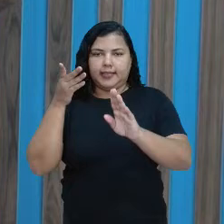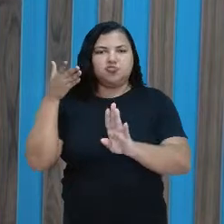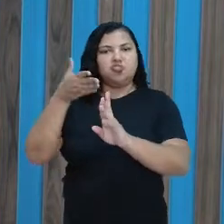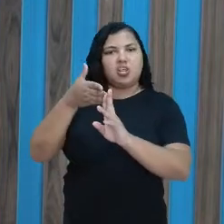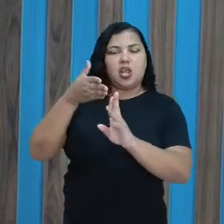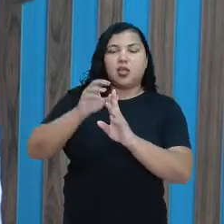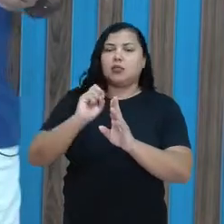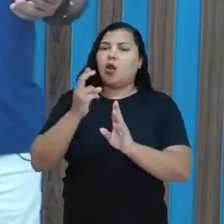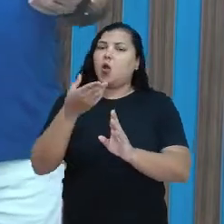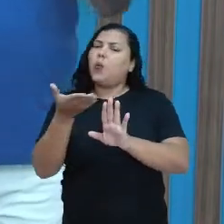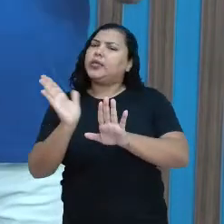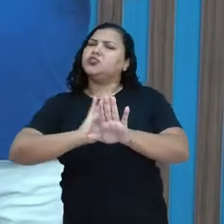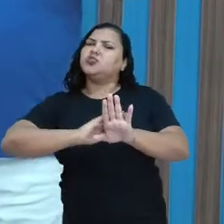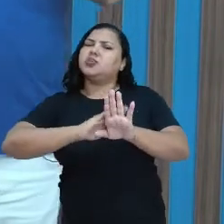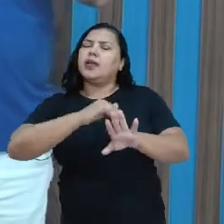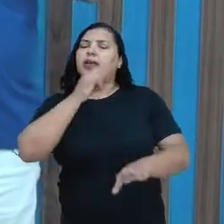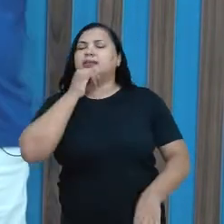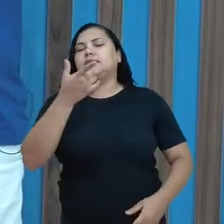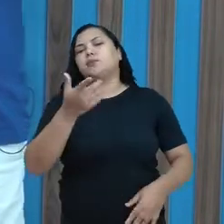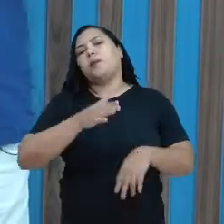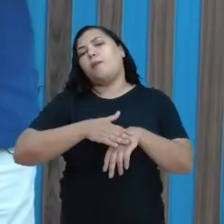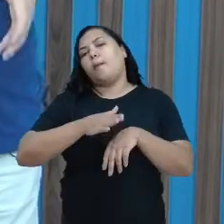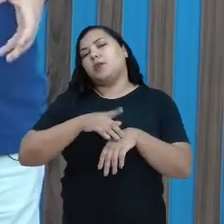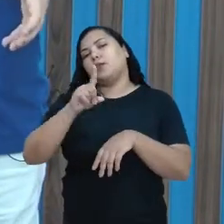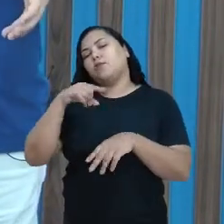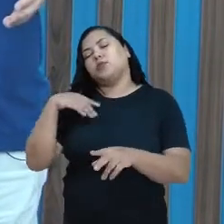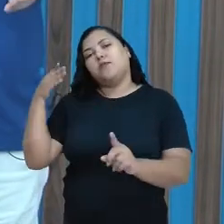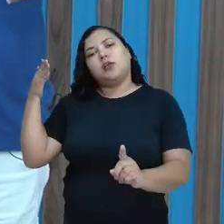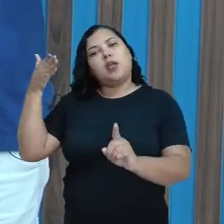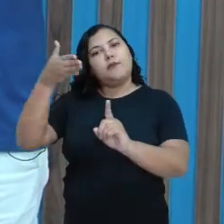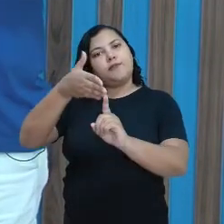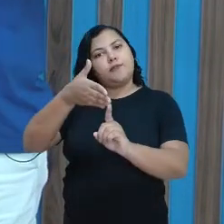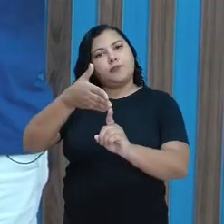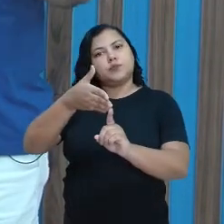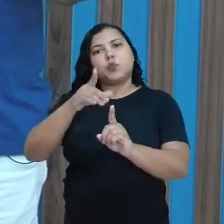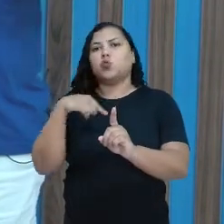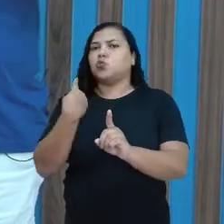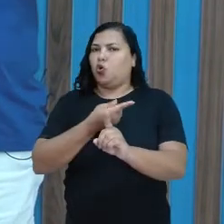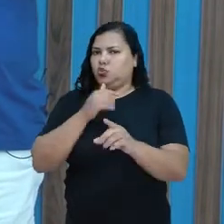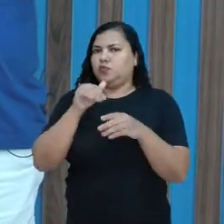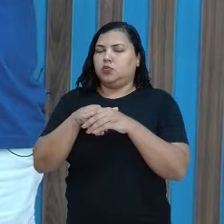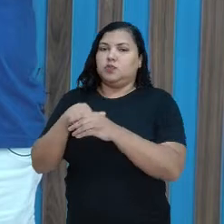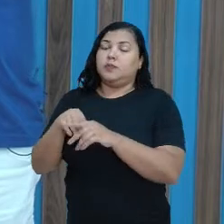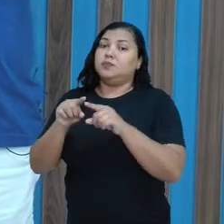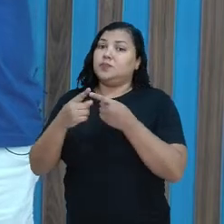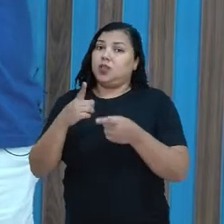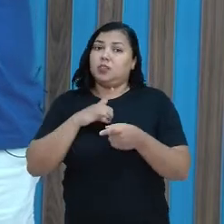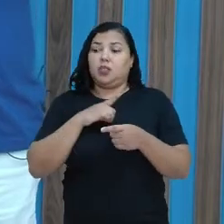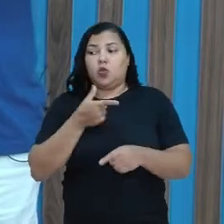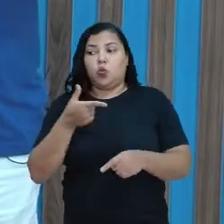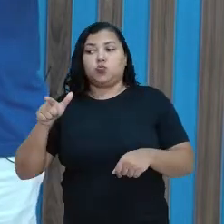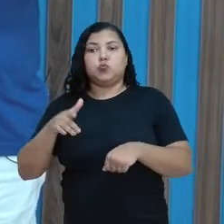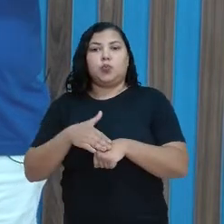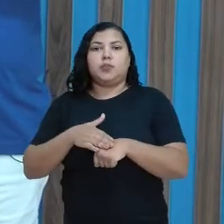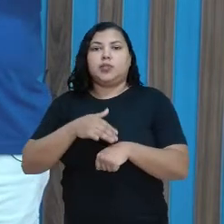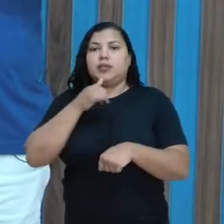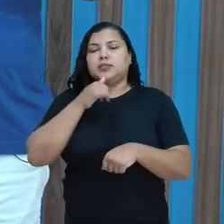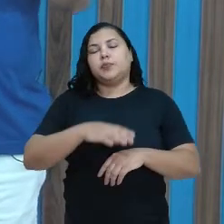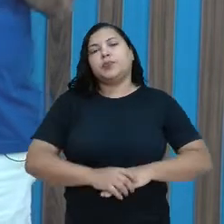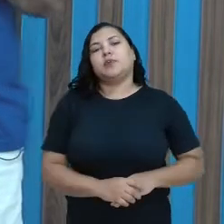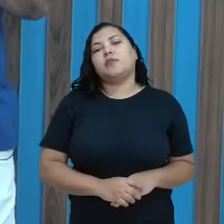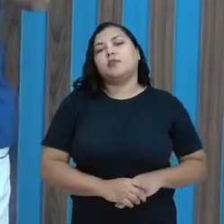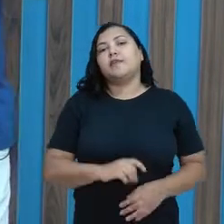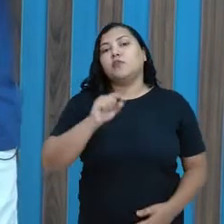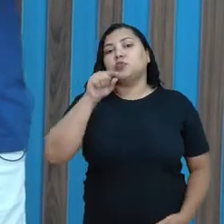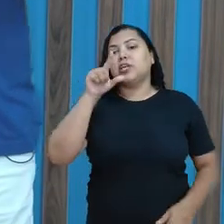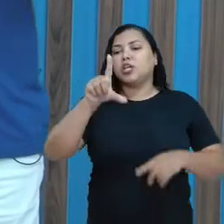indireta. Existem situações onde você vota diretamente como nós, né? Mas existem outras situações, por exemplo, onde